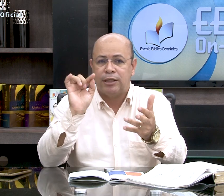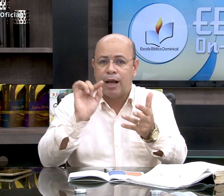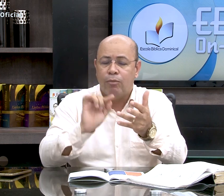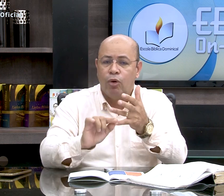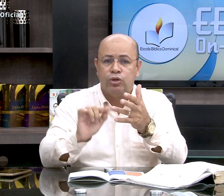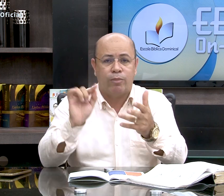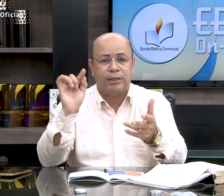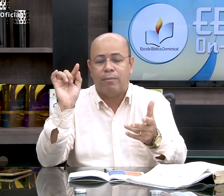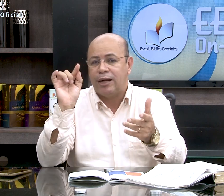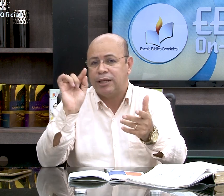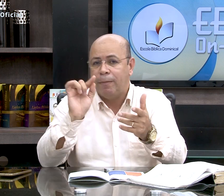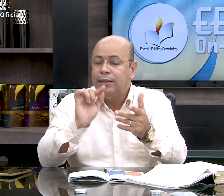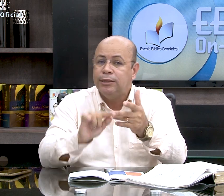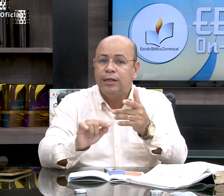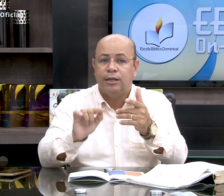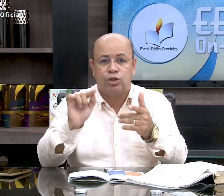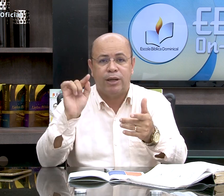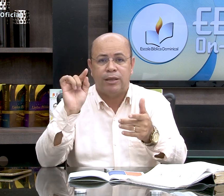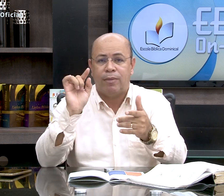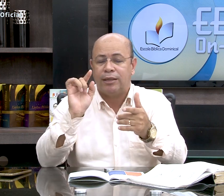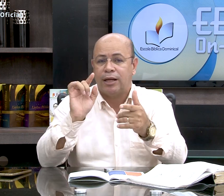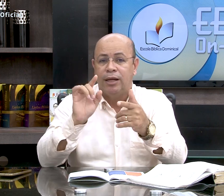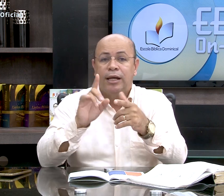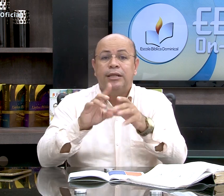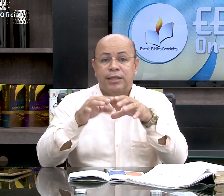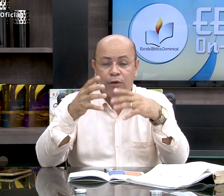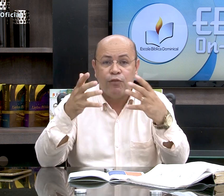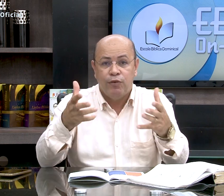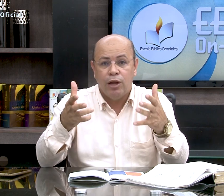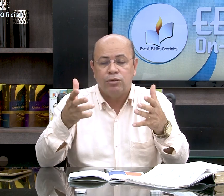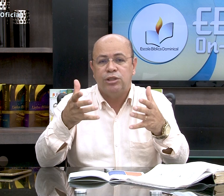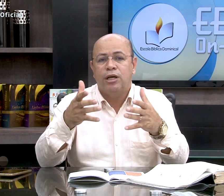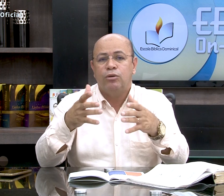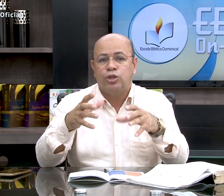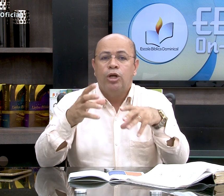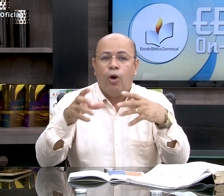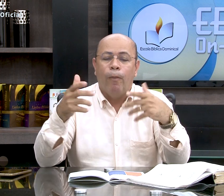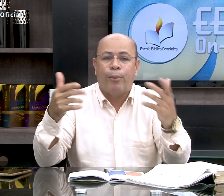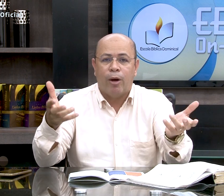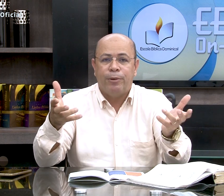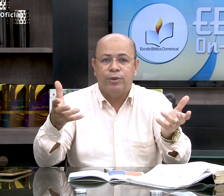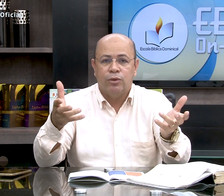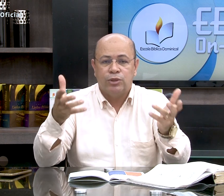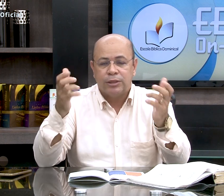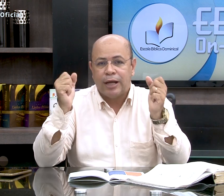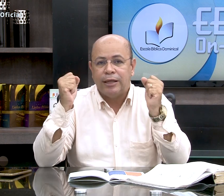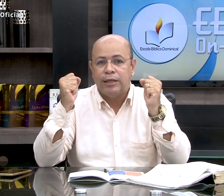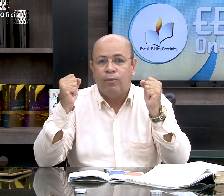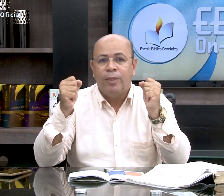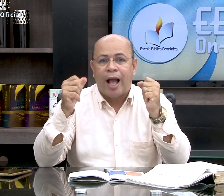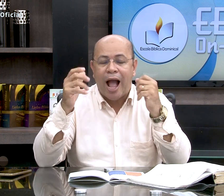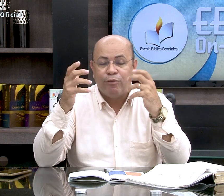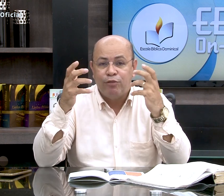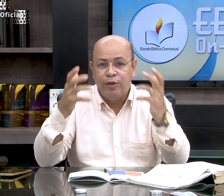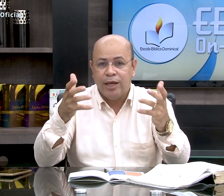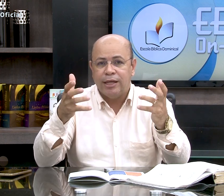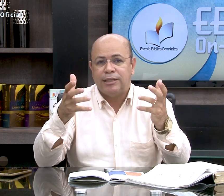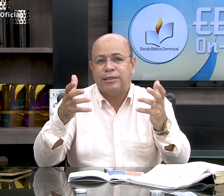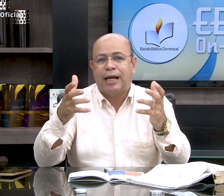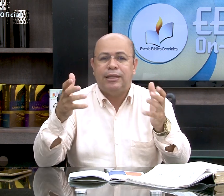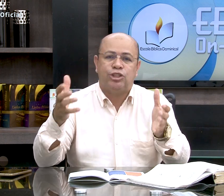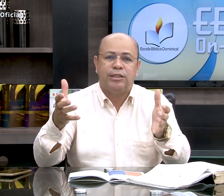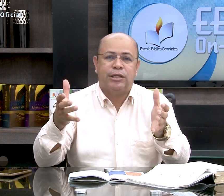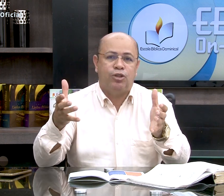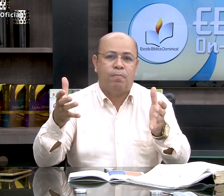sobre a temática amor, sobre a temática mentira, sobre a temática ser filho de Deus, o próprio Deus. Então, havia